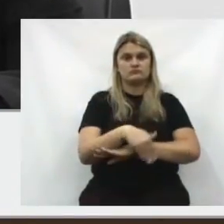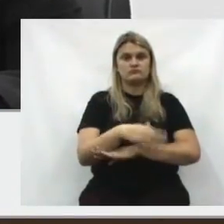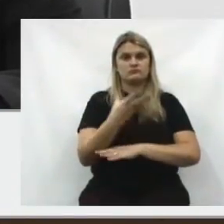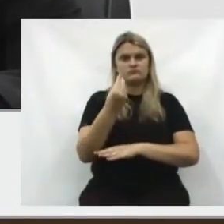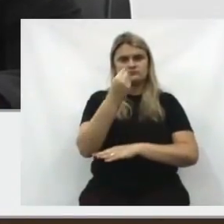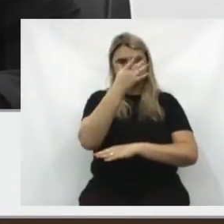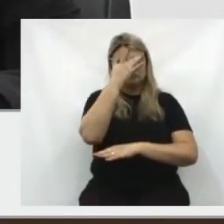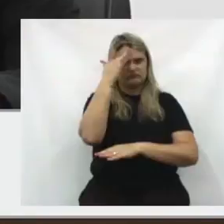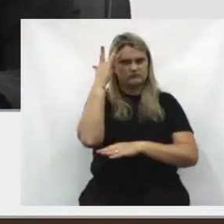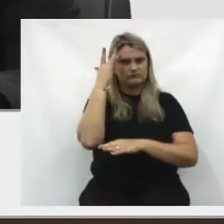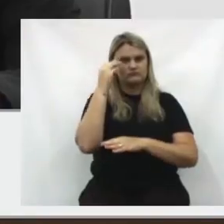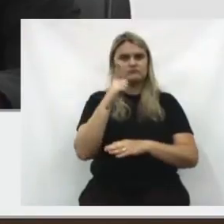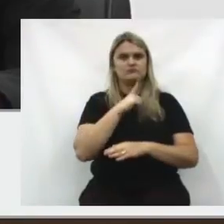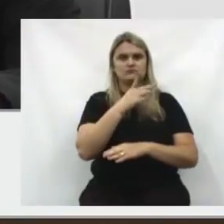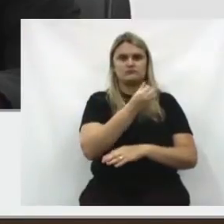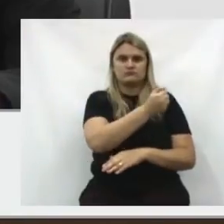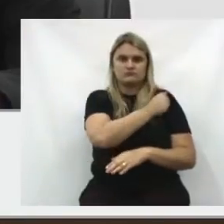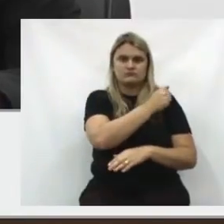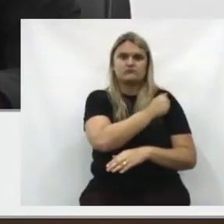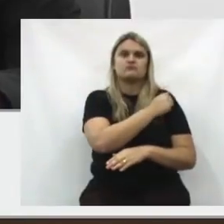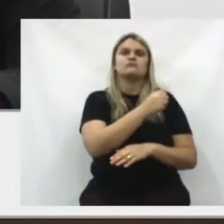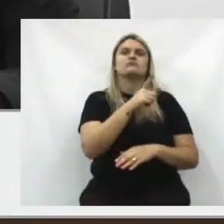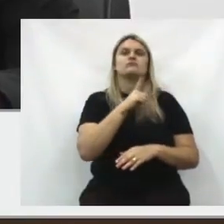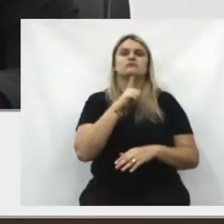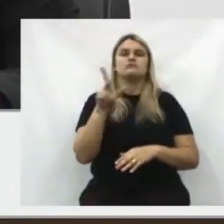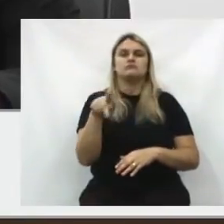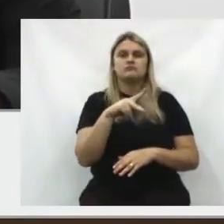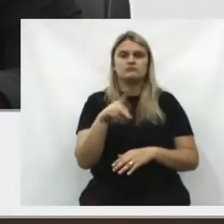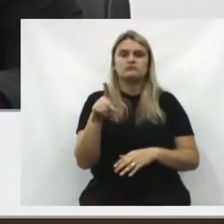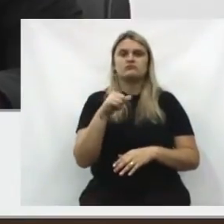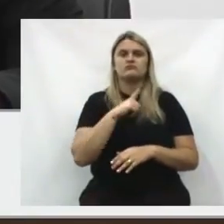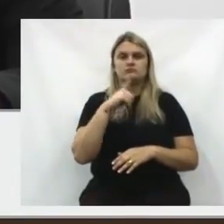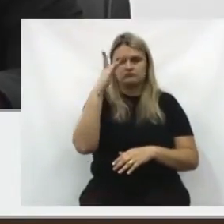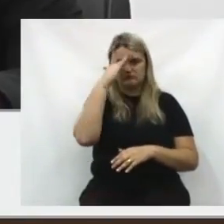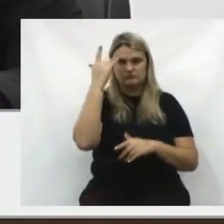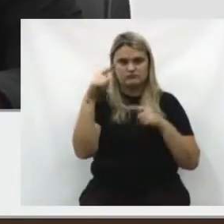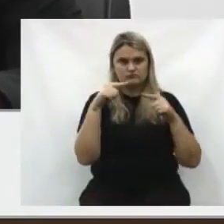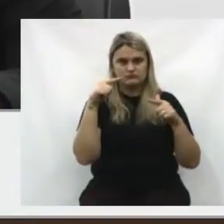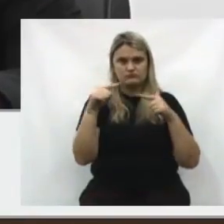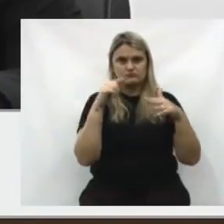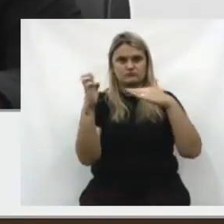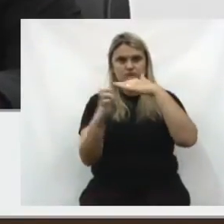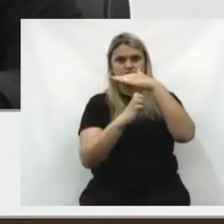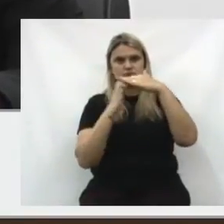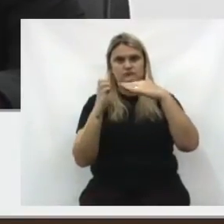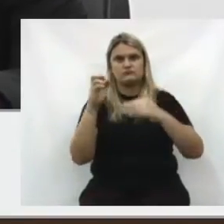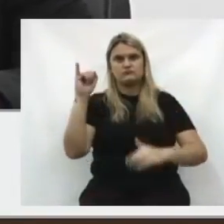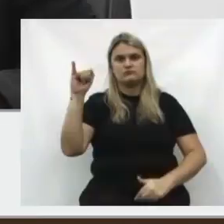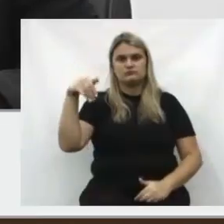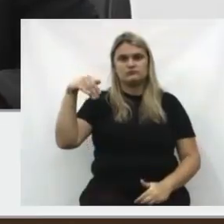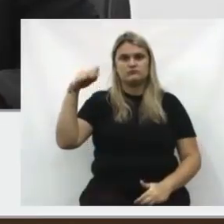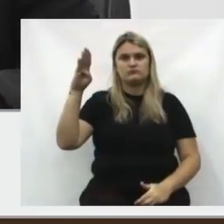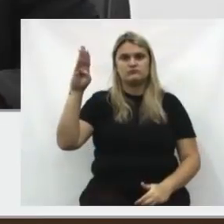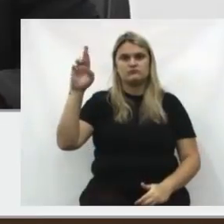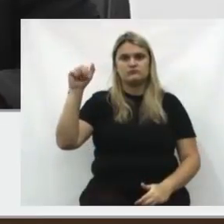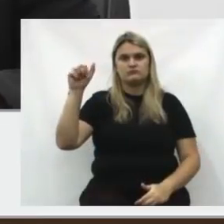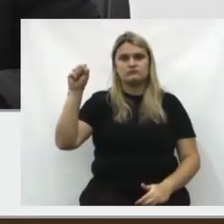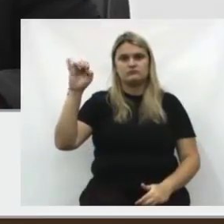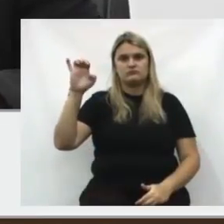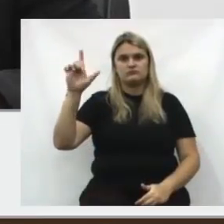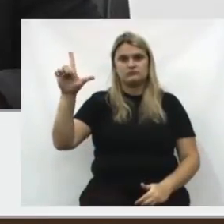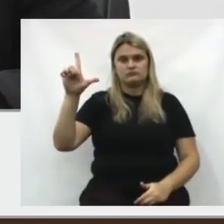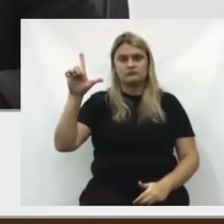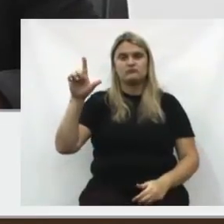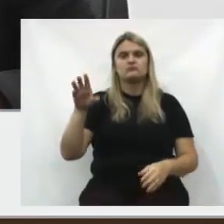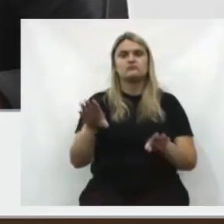Atende essa rua o fluxo dos órgãos mencionados, além de empresas, como a